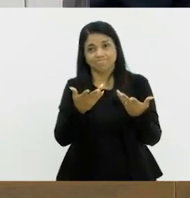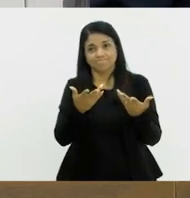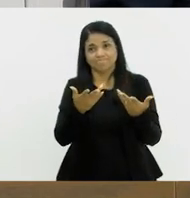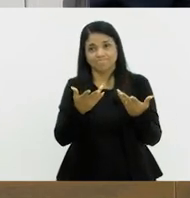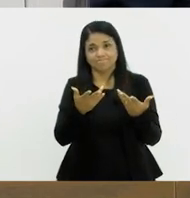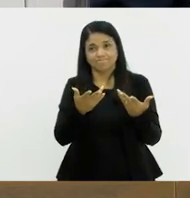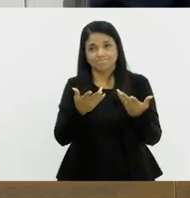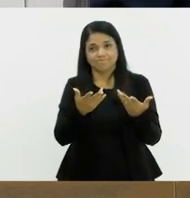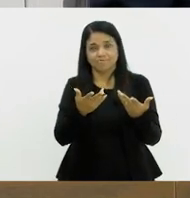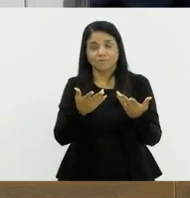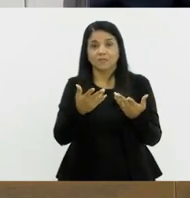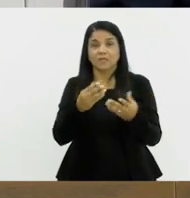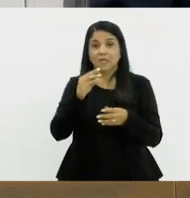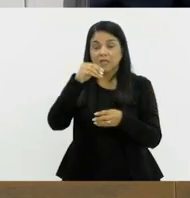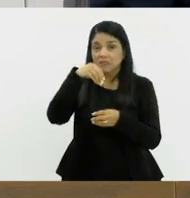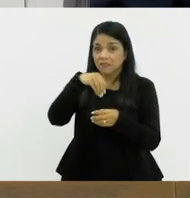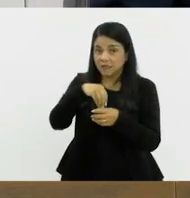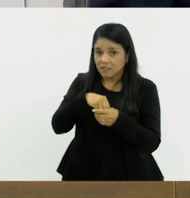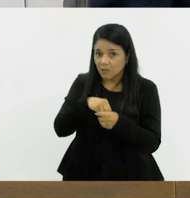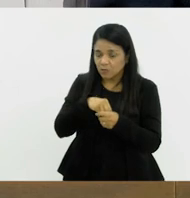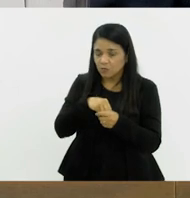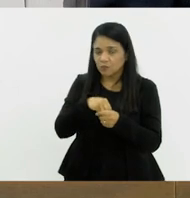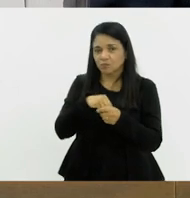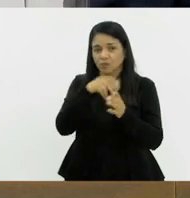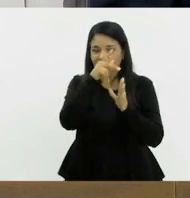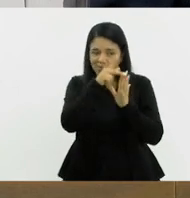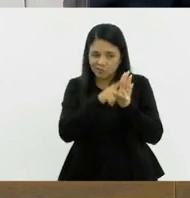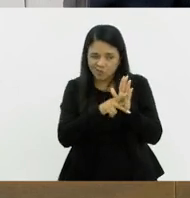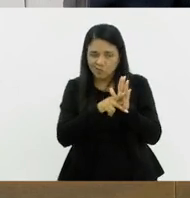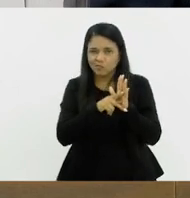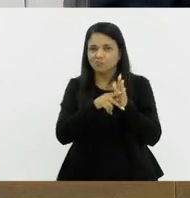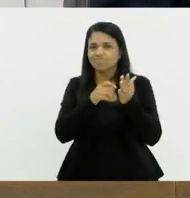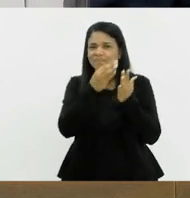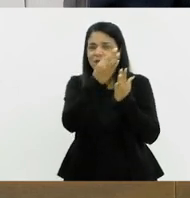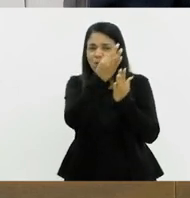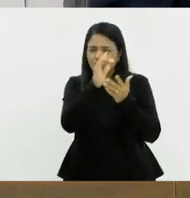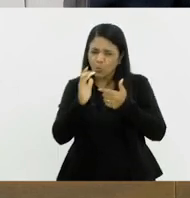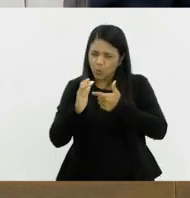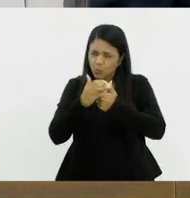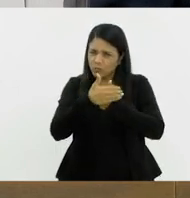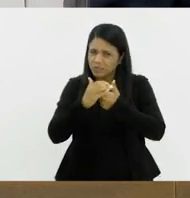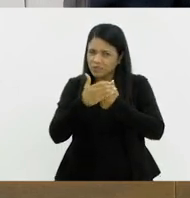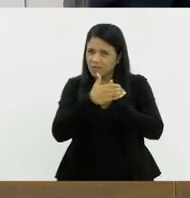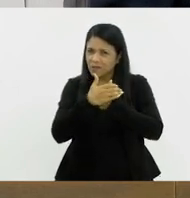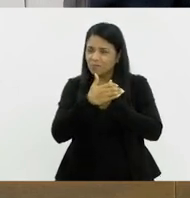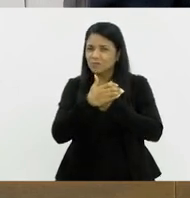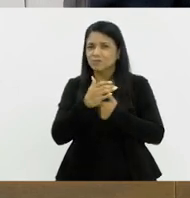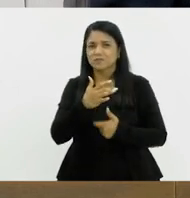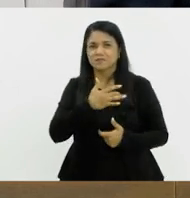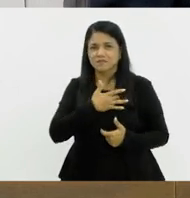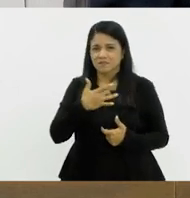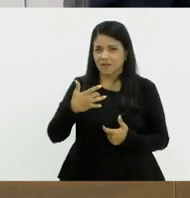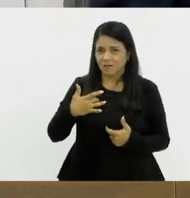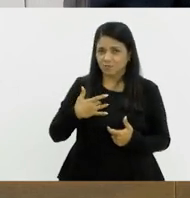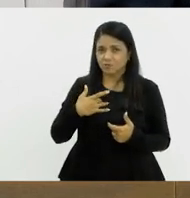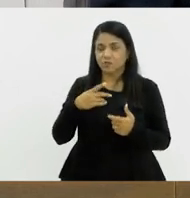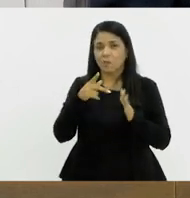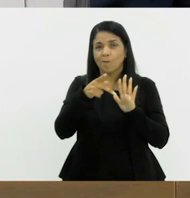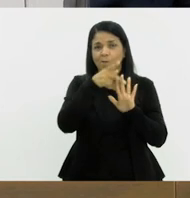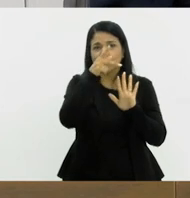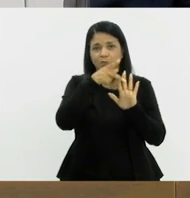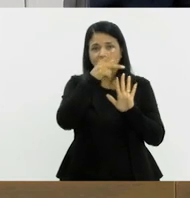entendi, dentro da nuance, se ele vai virar hospital ou não. O termo estabelecimento de saúde é definido na portaria Ministério da